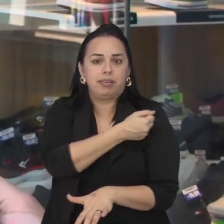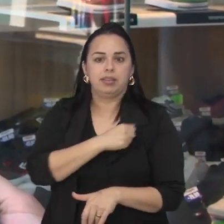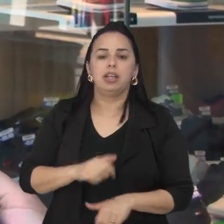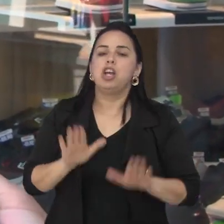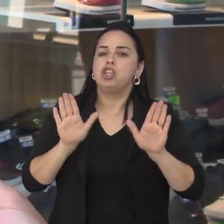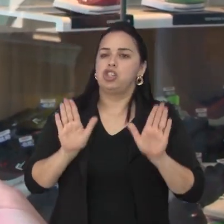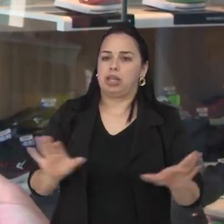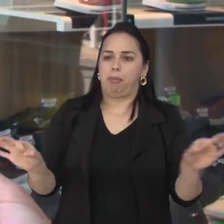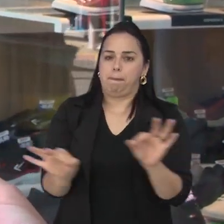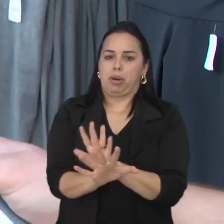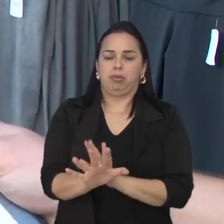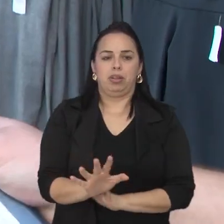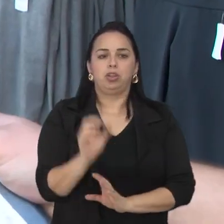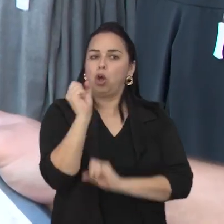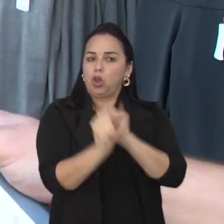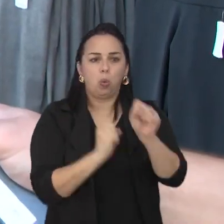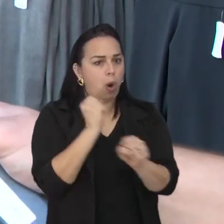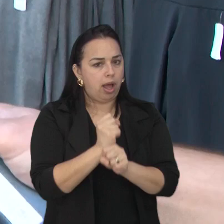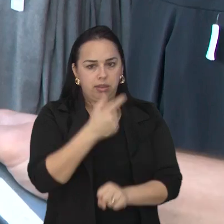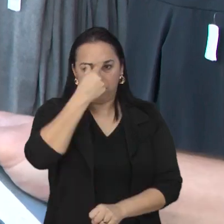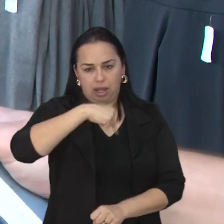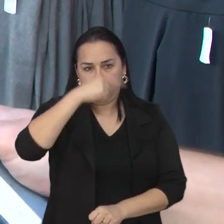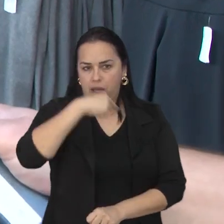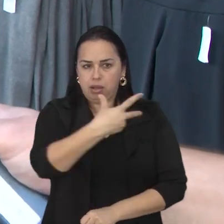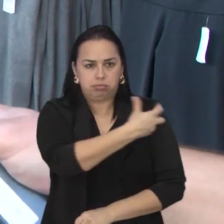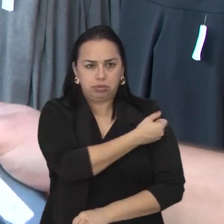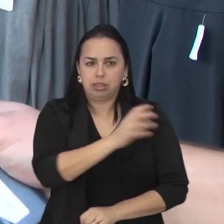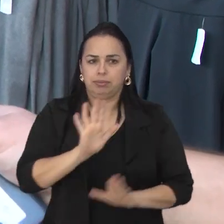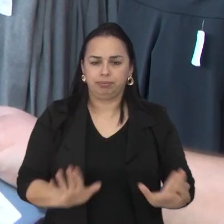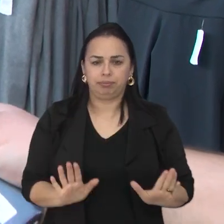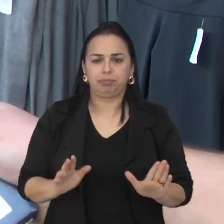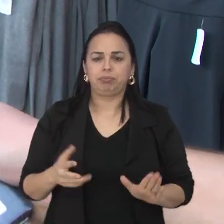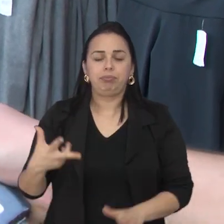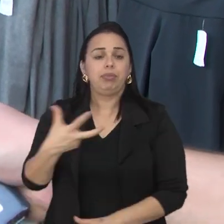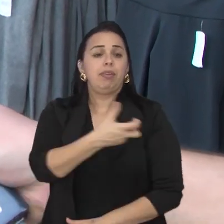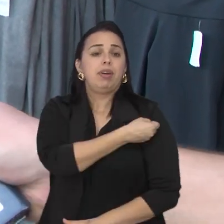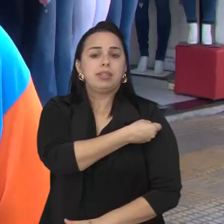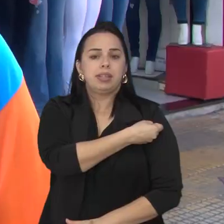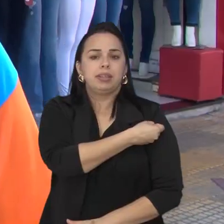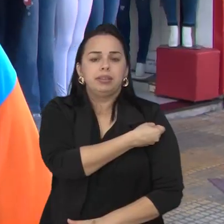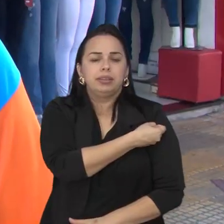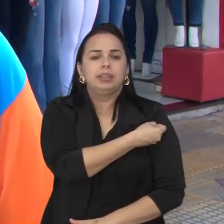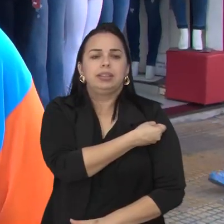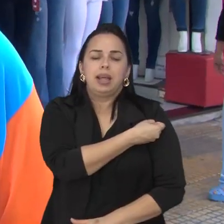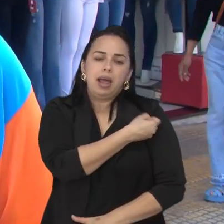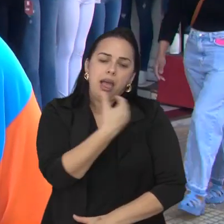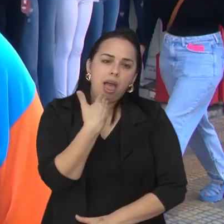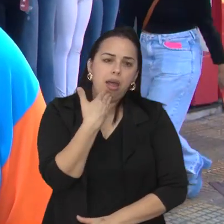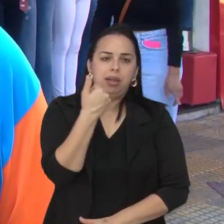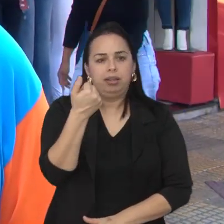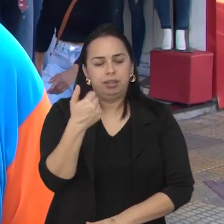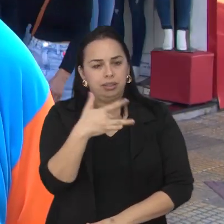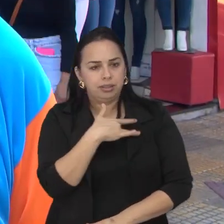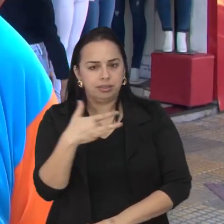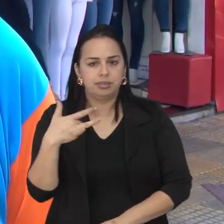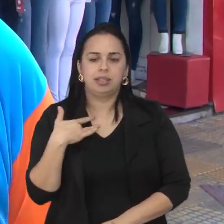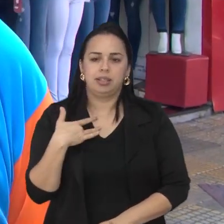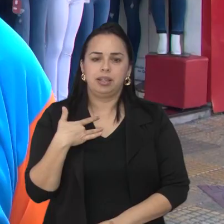essa semana já vai atrás da vacina. Já tomei. Todo ano eu tomo a da gripe. A vacina é o